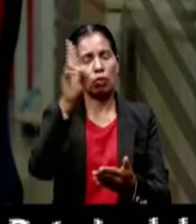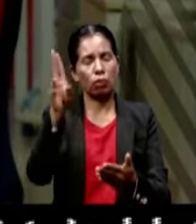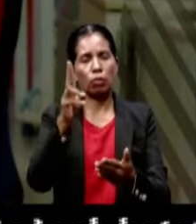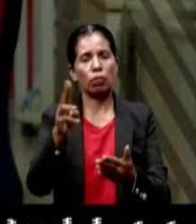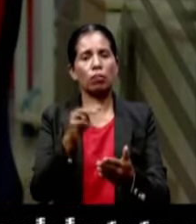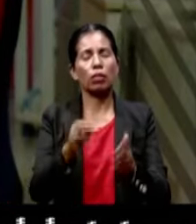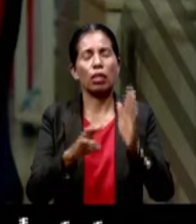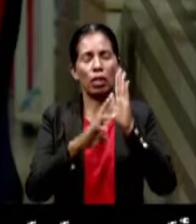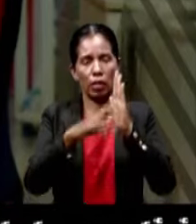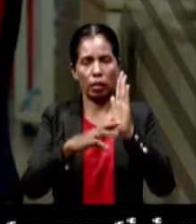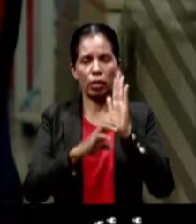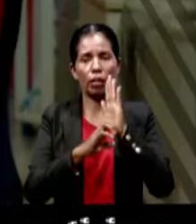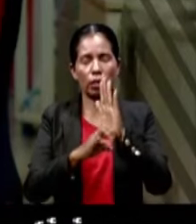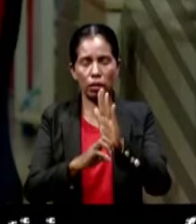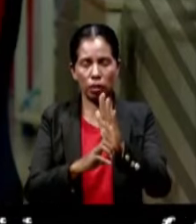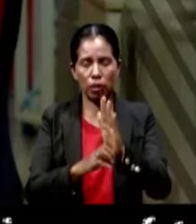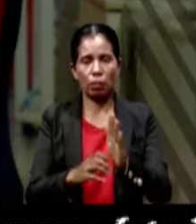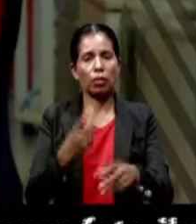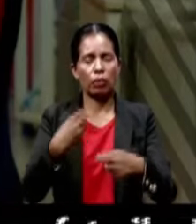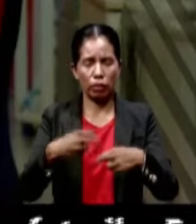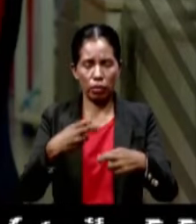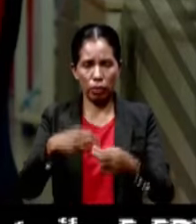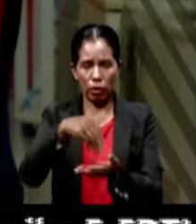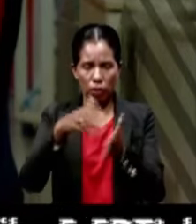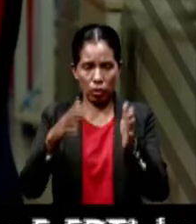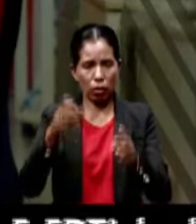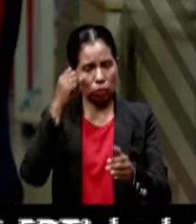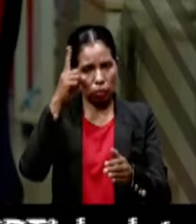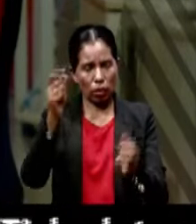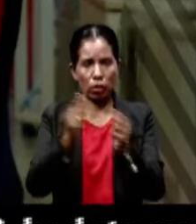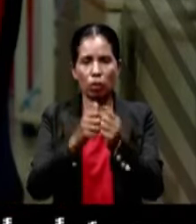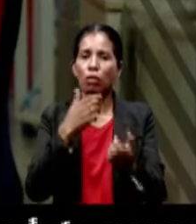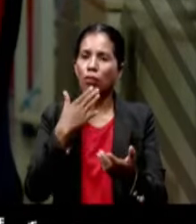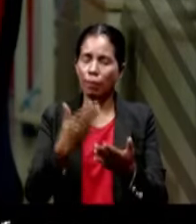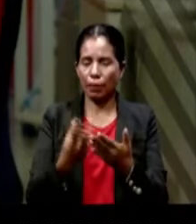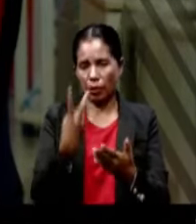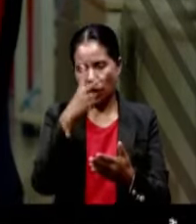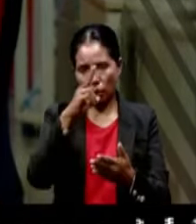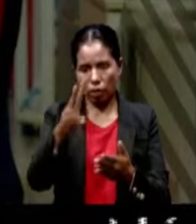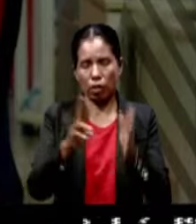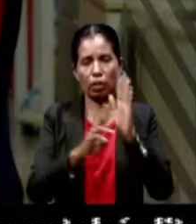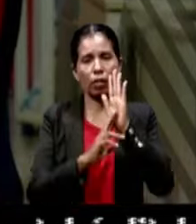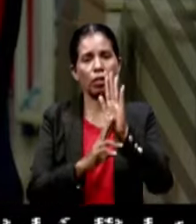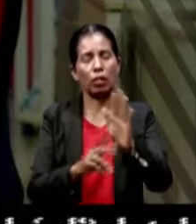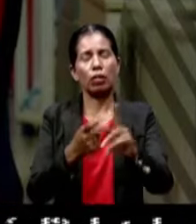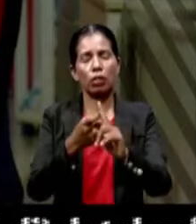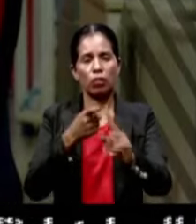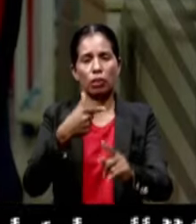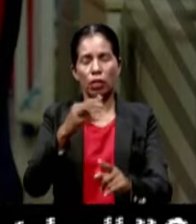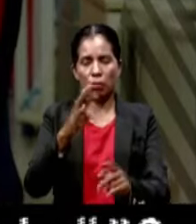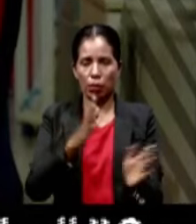método tradicional, não é dificulta estudante ser ato compreende dia. Turma, da companhia reportagem, nebe